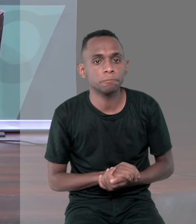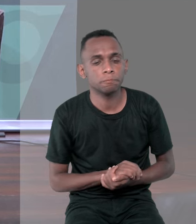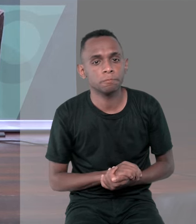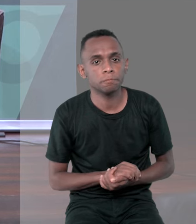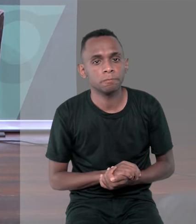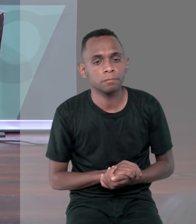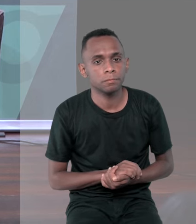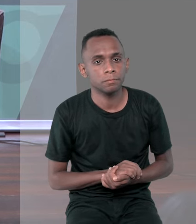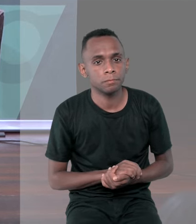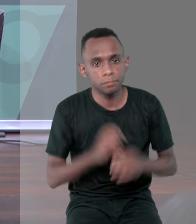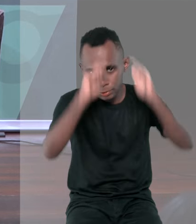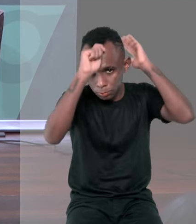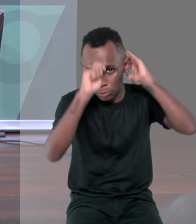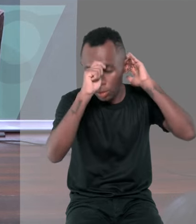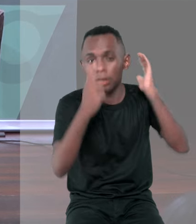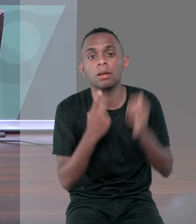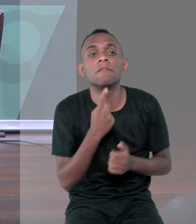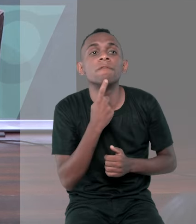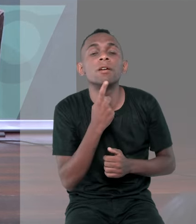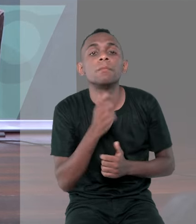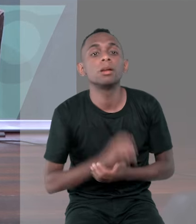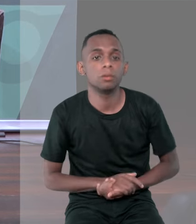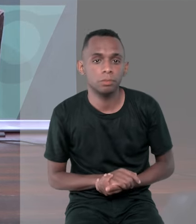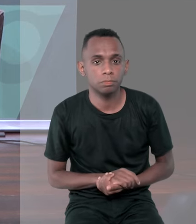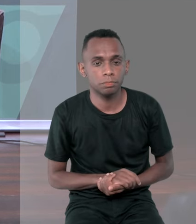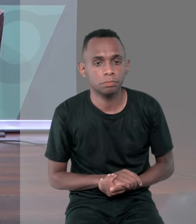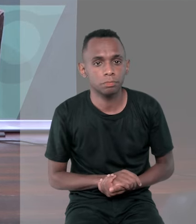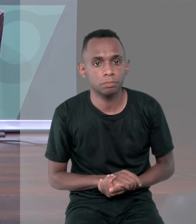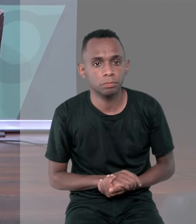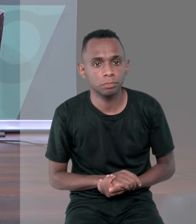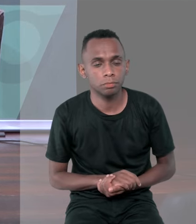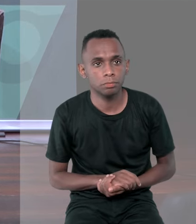aqui de boné vermelho, e